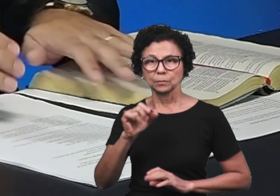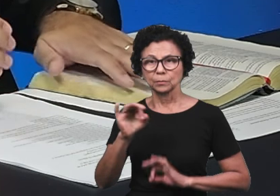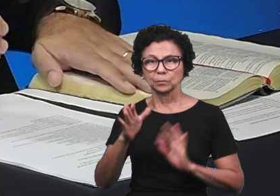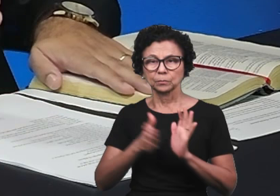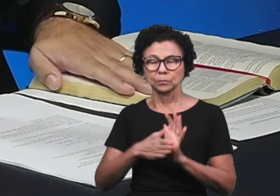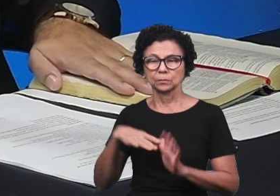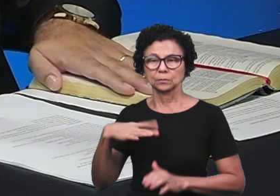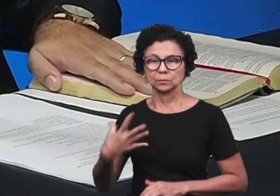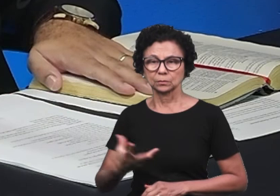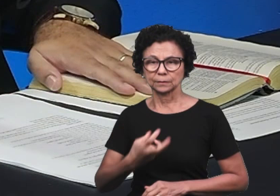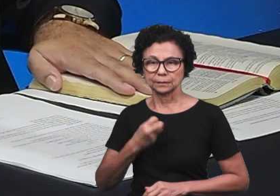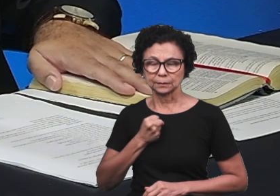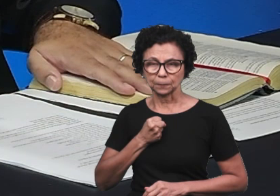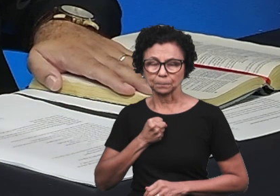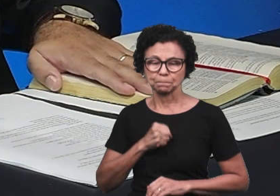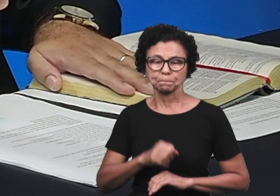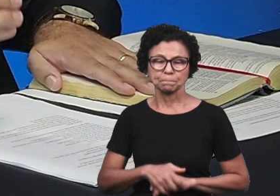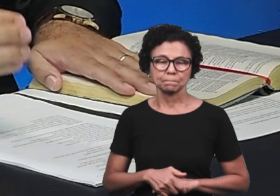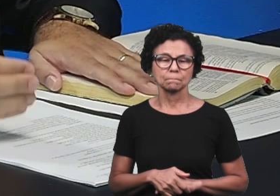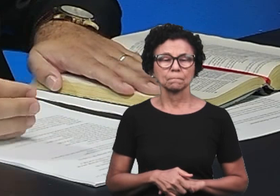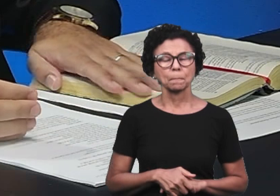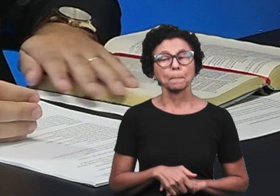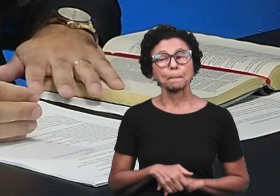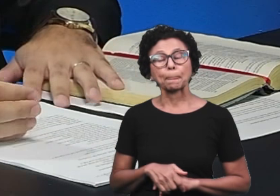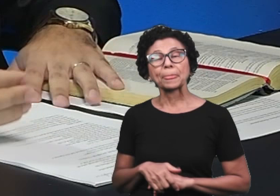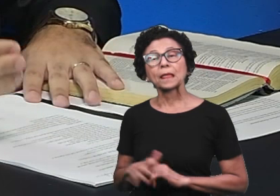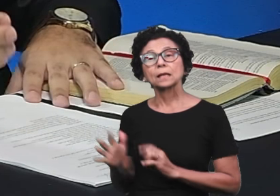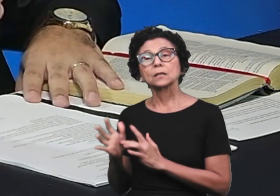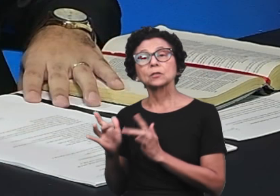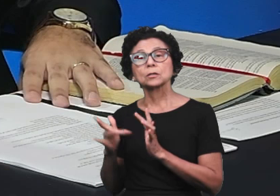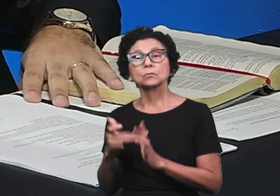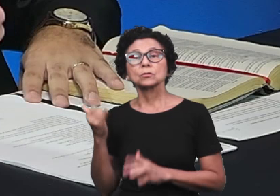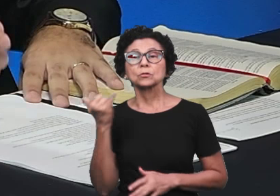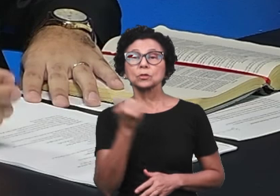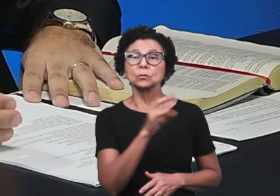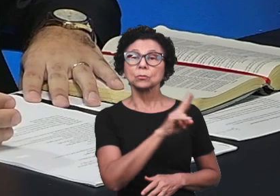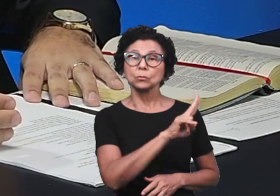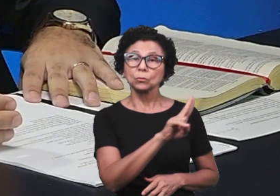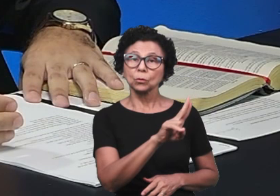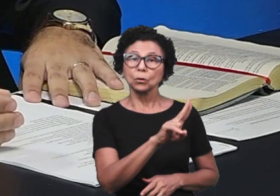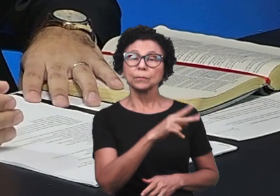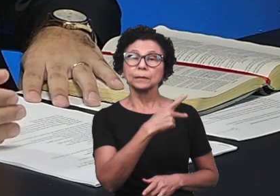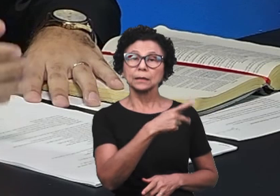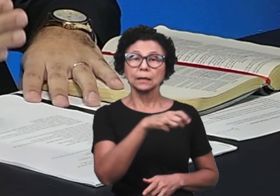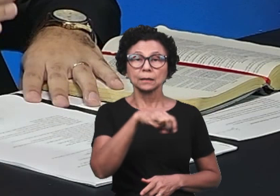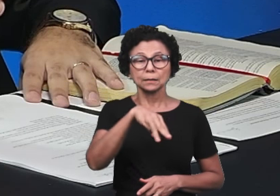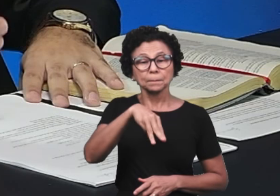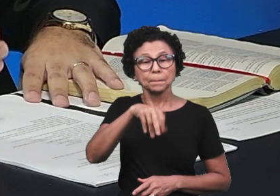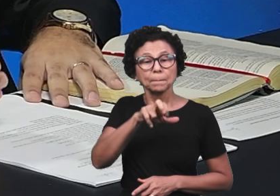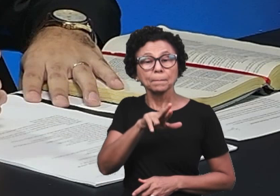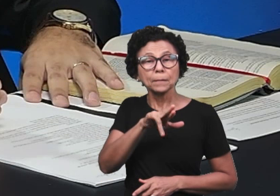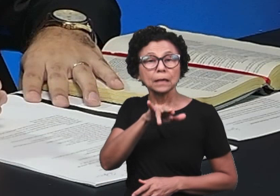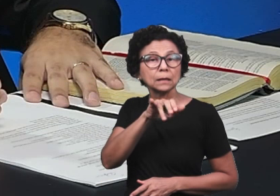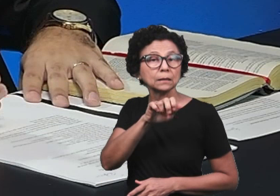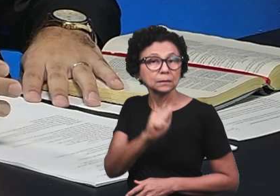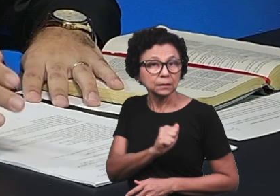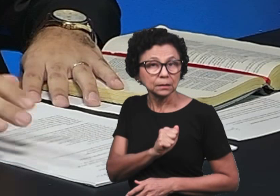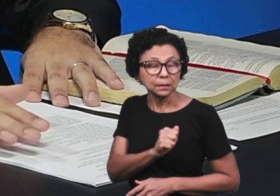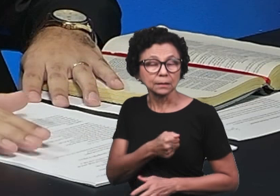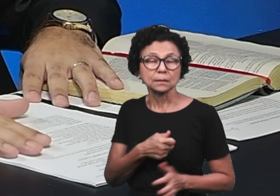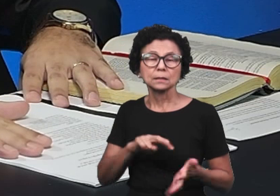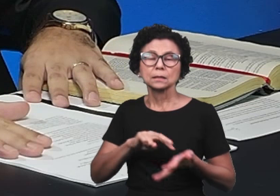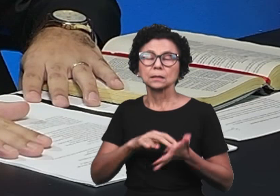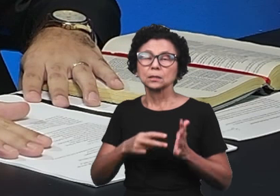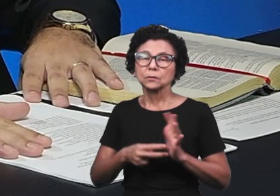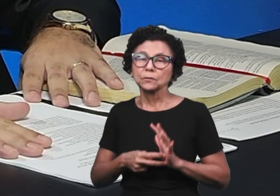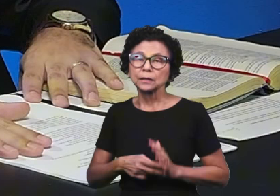tem um caráter que é pessoal. O chamado, ele é individual, assim como a resposta